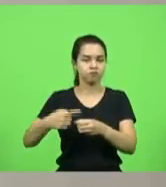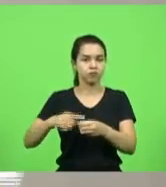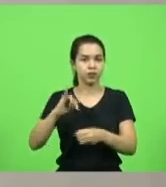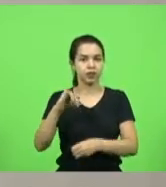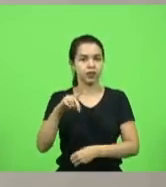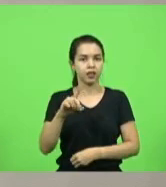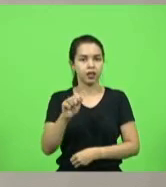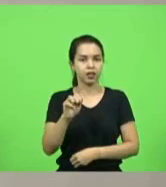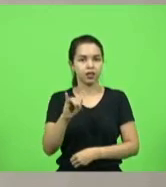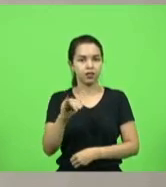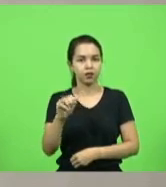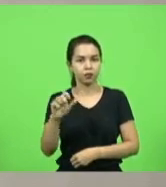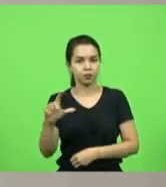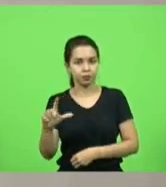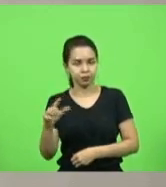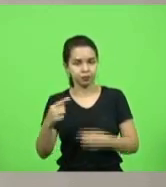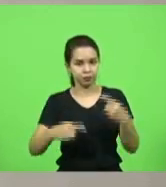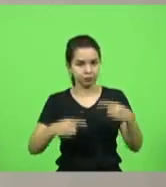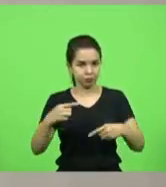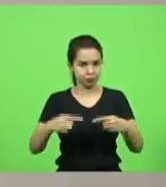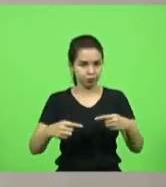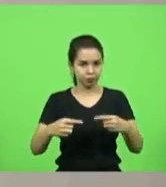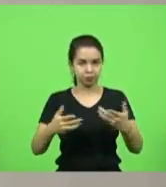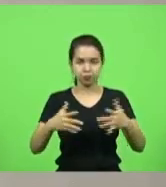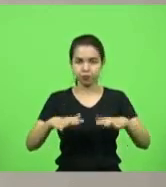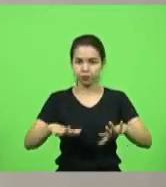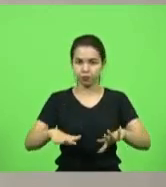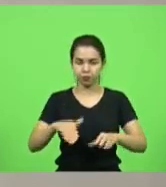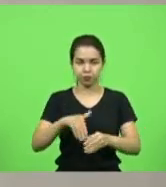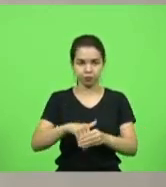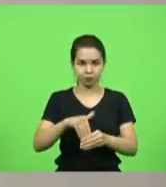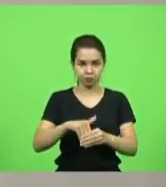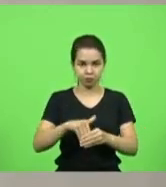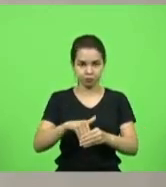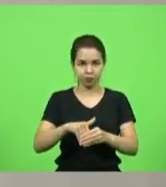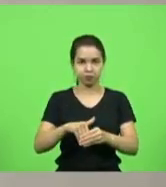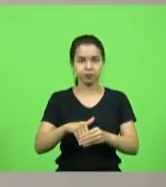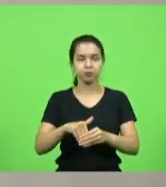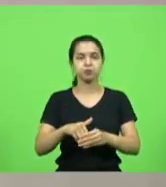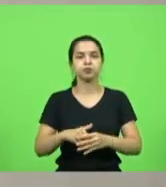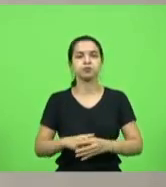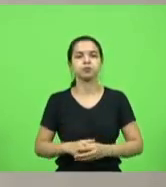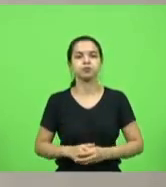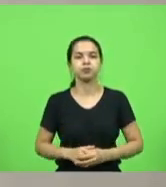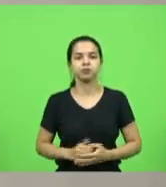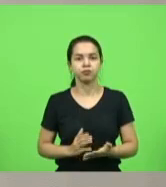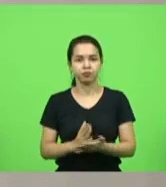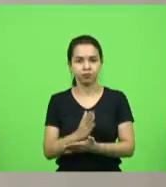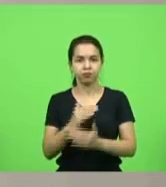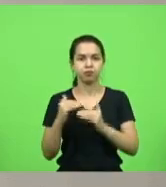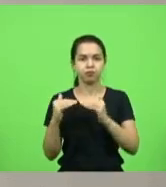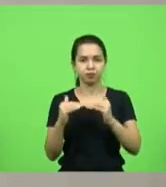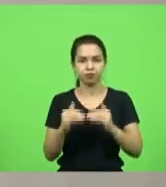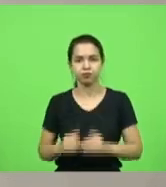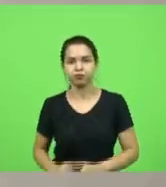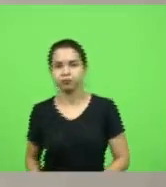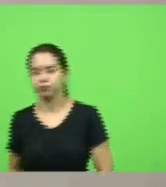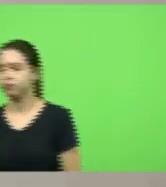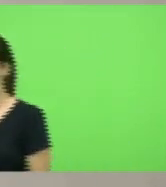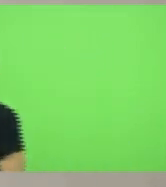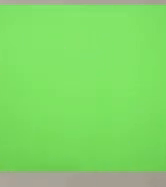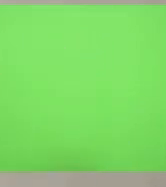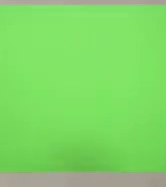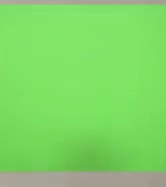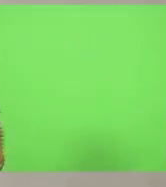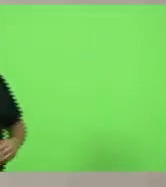discussão. Não havendo quem queira discutir, em votação. Deputados que aprovam, permaneçam como se encontram. Aprovado por unanimidade. Pedido